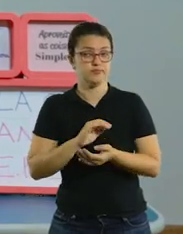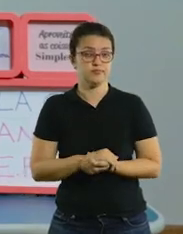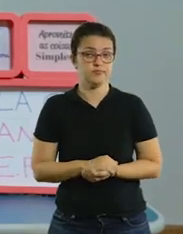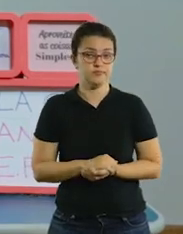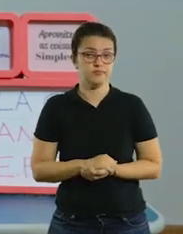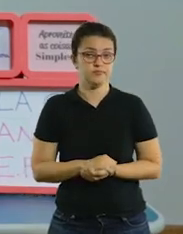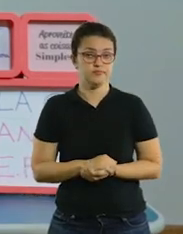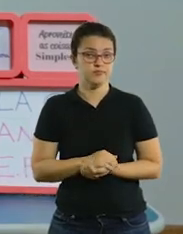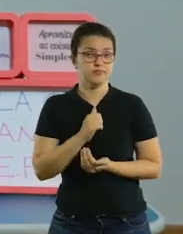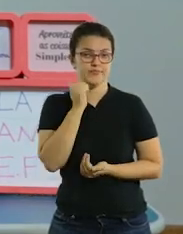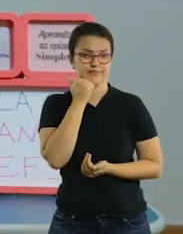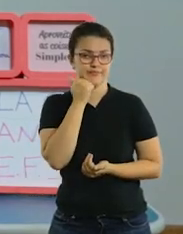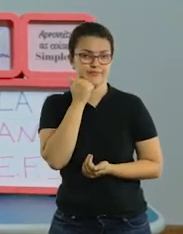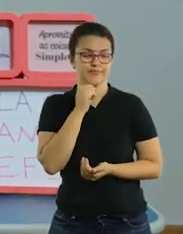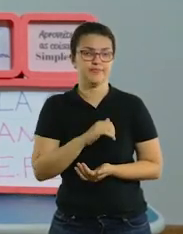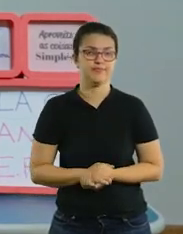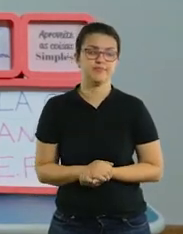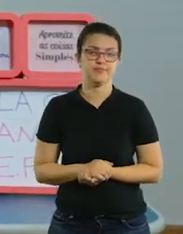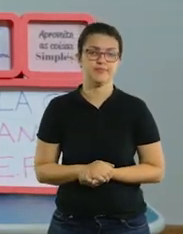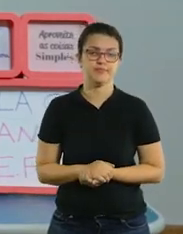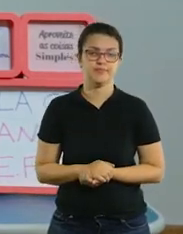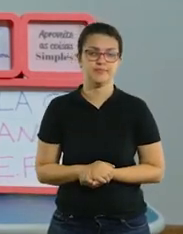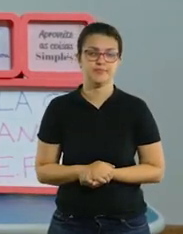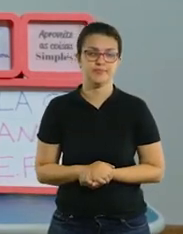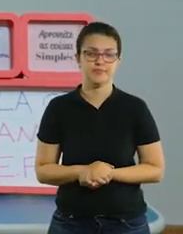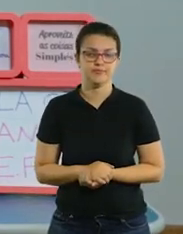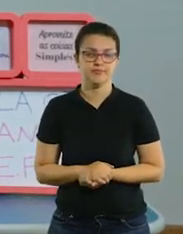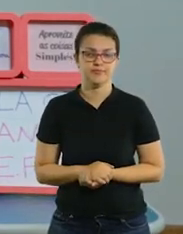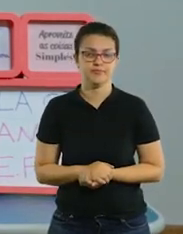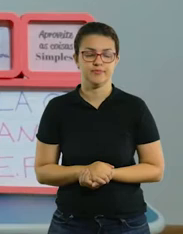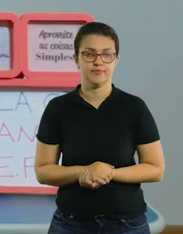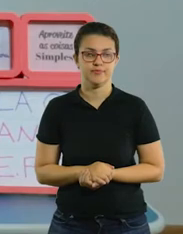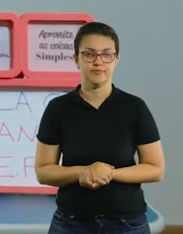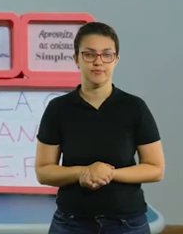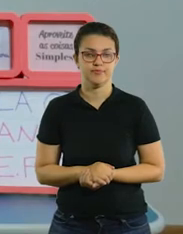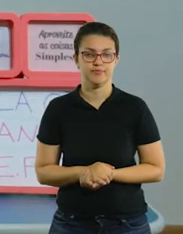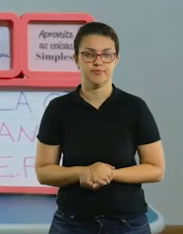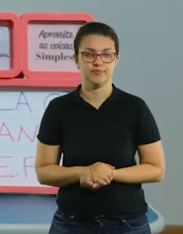matemática e ciências.